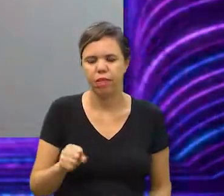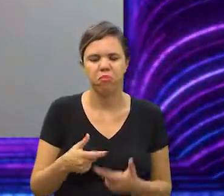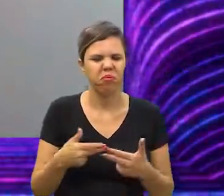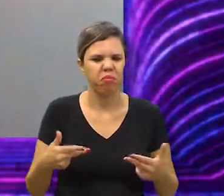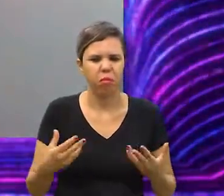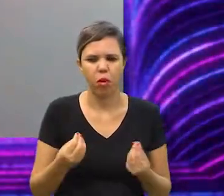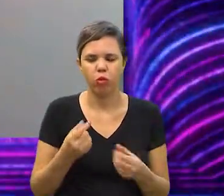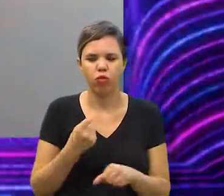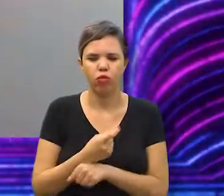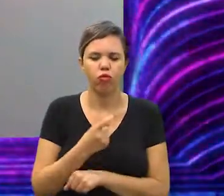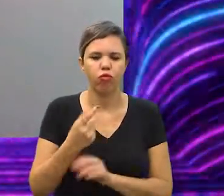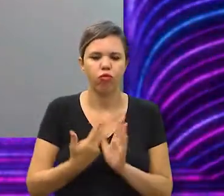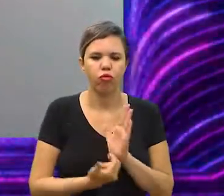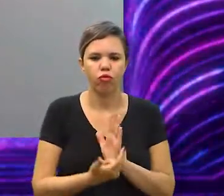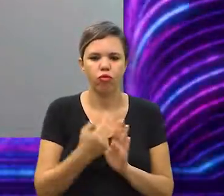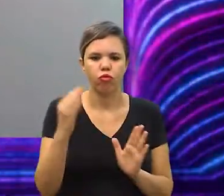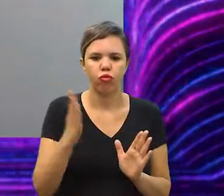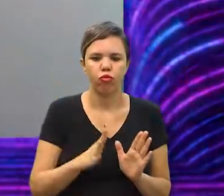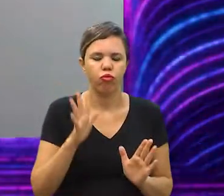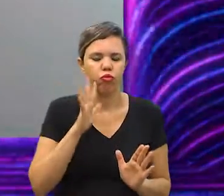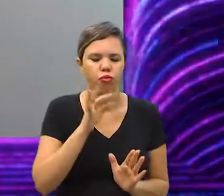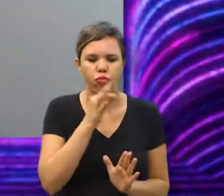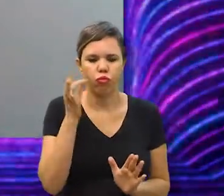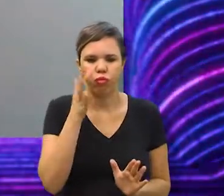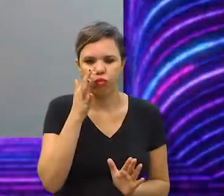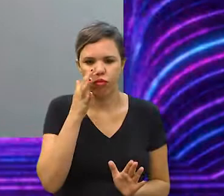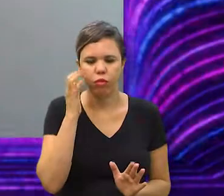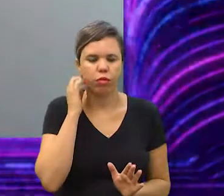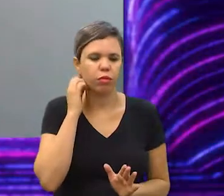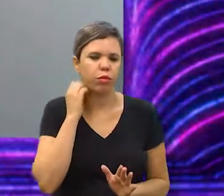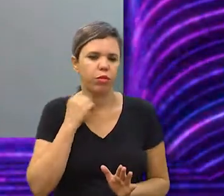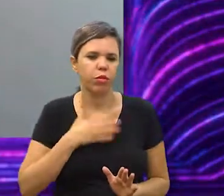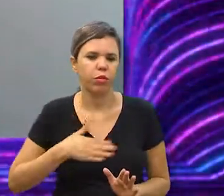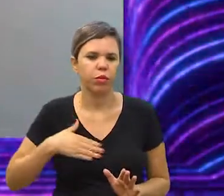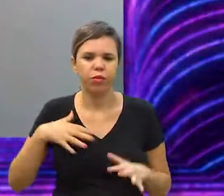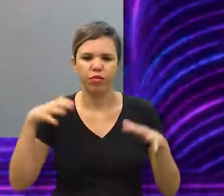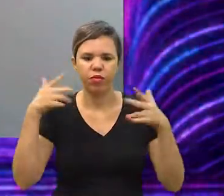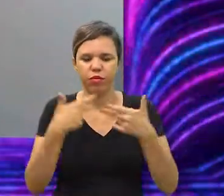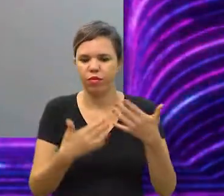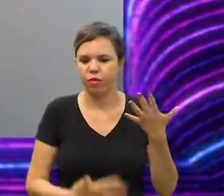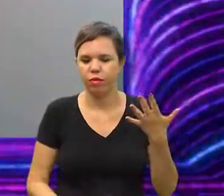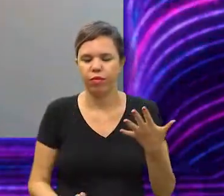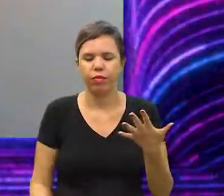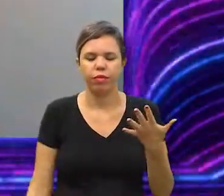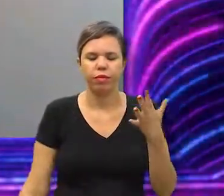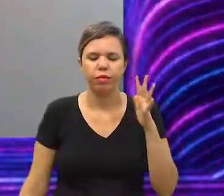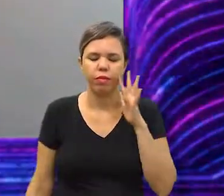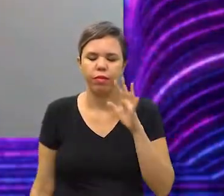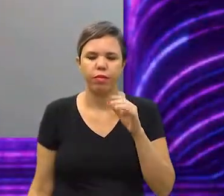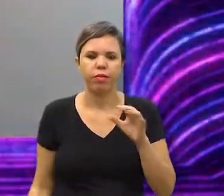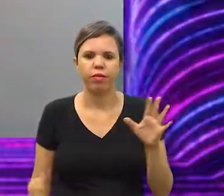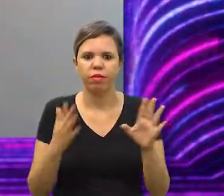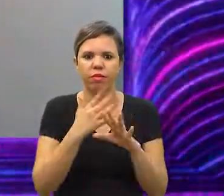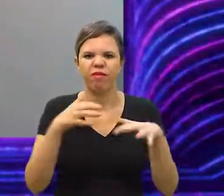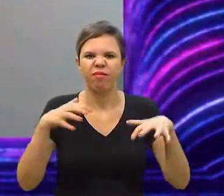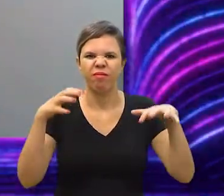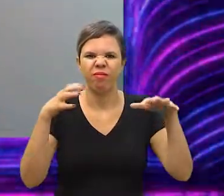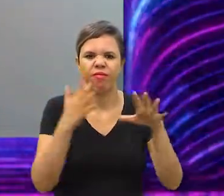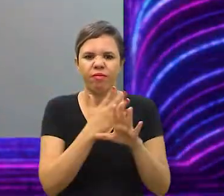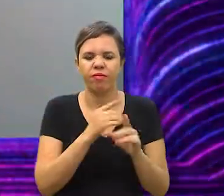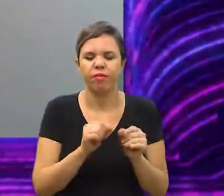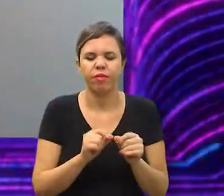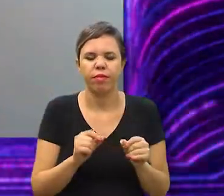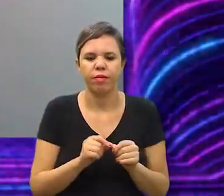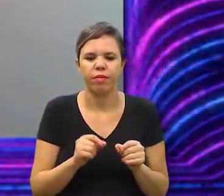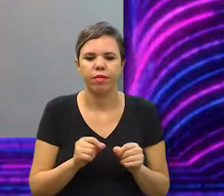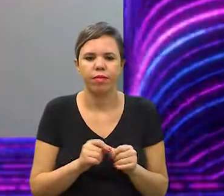descobrir mais esse quadrinho nacional. Tem coisa tão legal, cara. Se vocês gostaram do Monstruário, tem mais um monte de quadrinho de suspense e terror. Se vocês